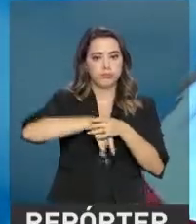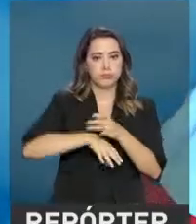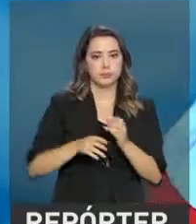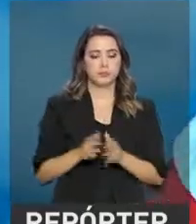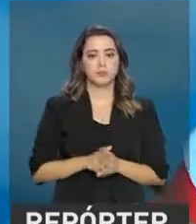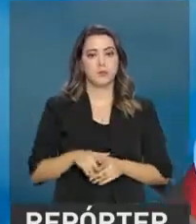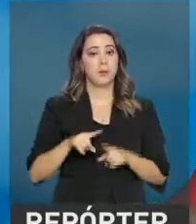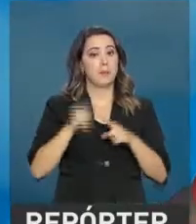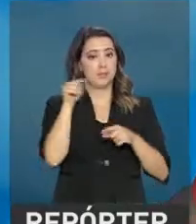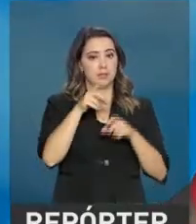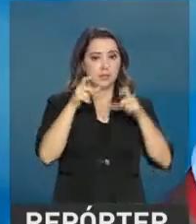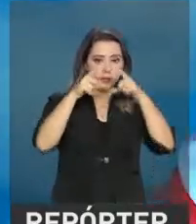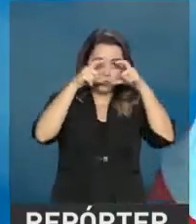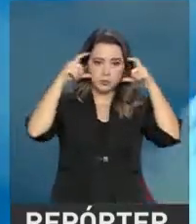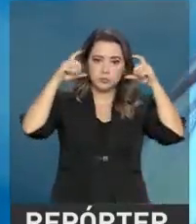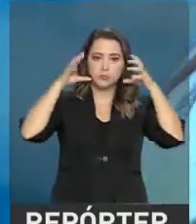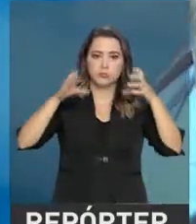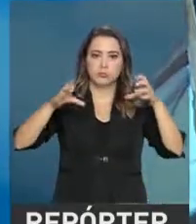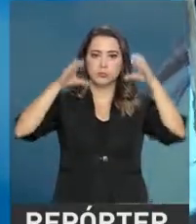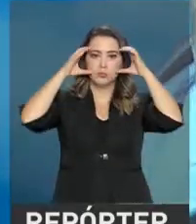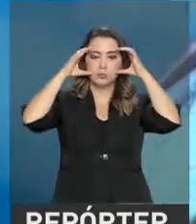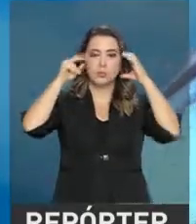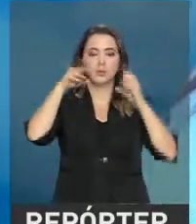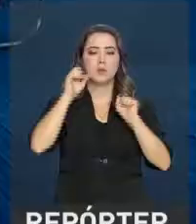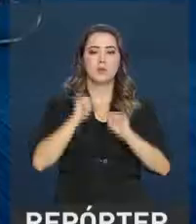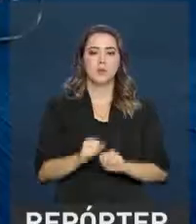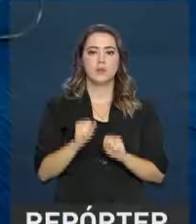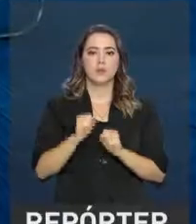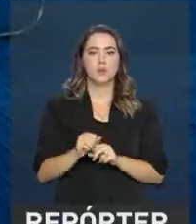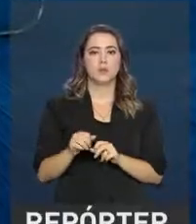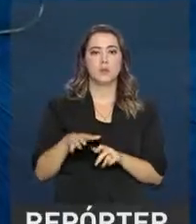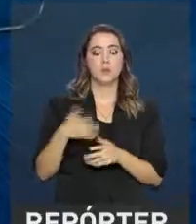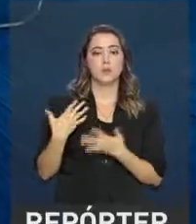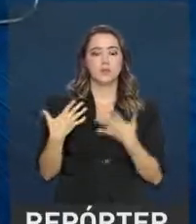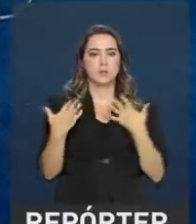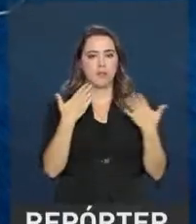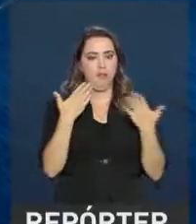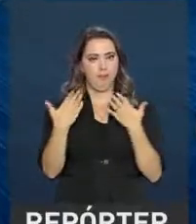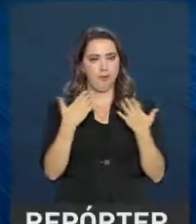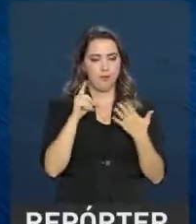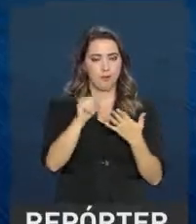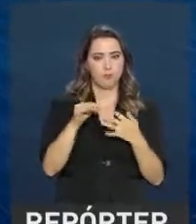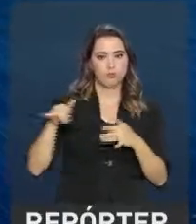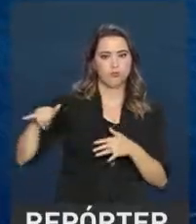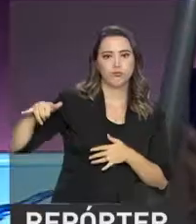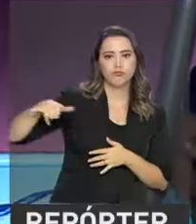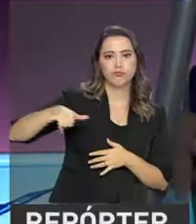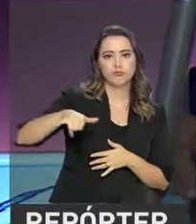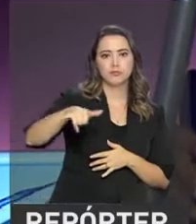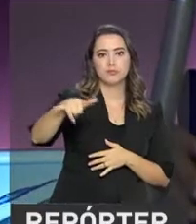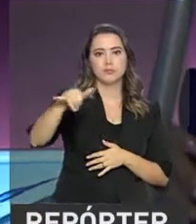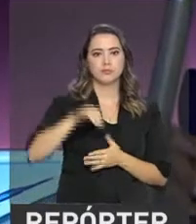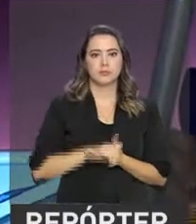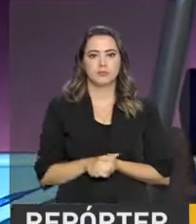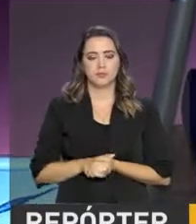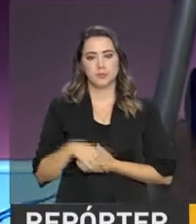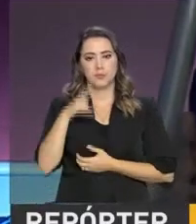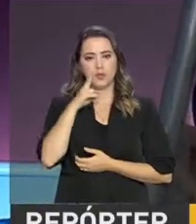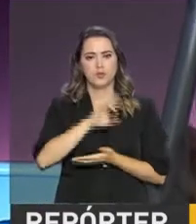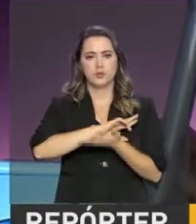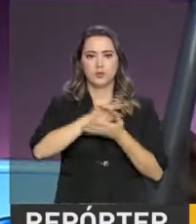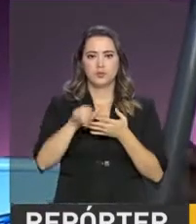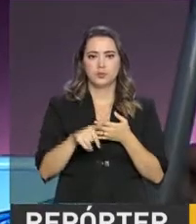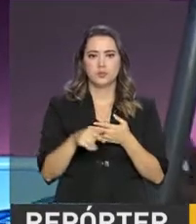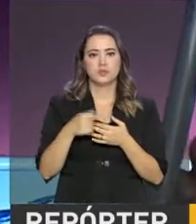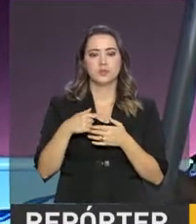usando um óculos de realidade virtual, é possível simular um voo de asa delta sobre rios. Eu vi várias imagens que eu